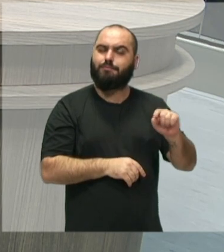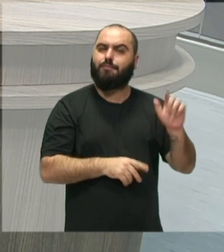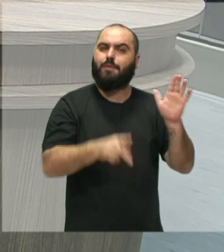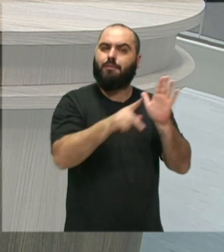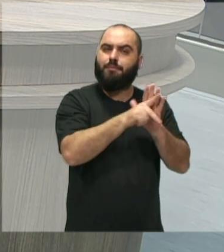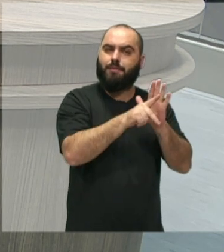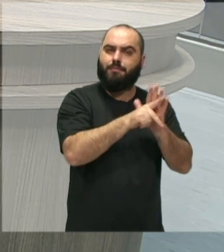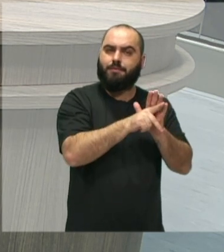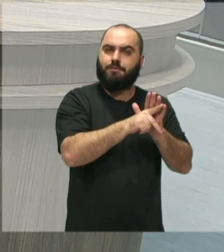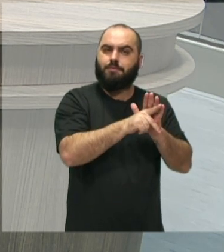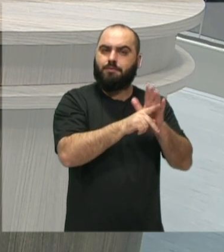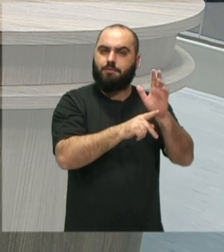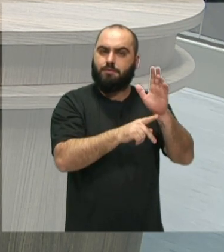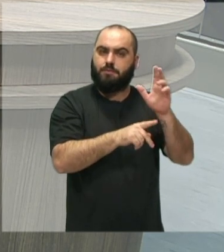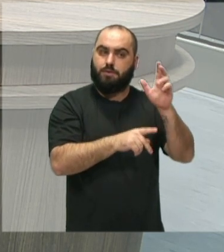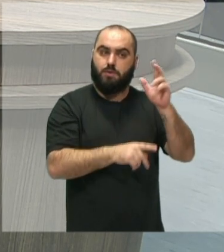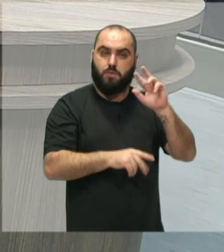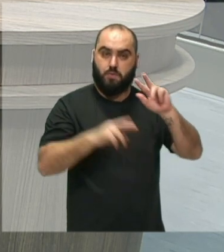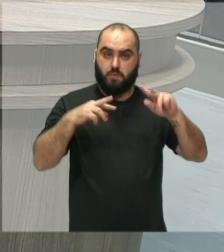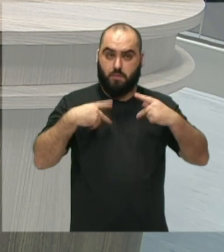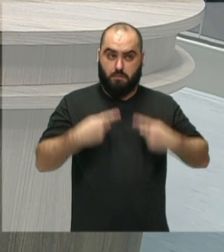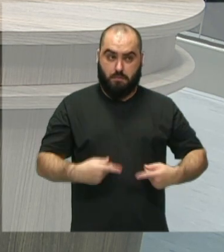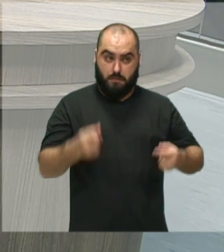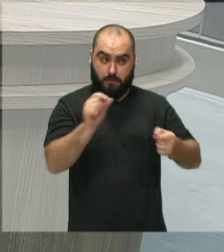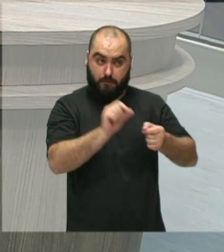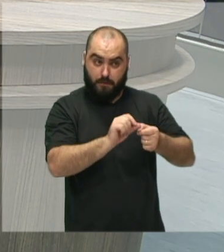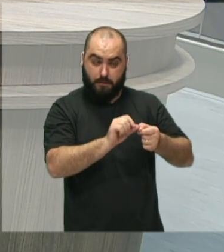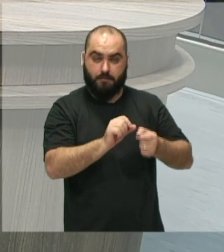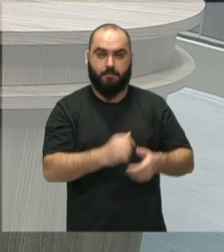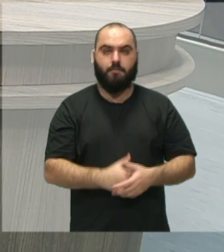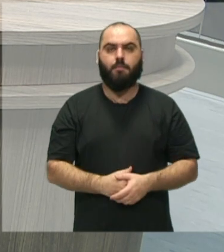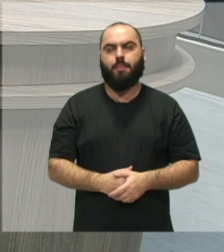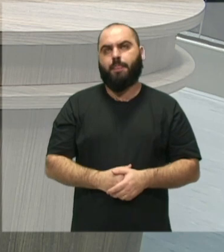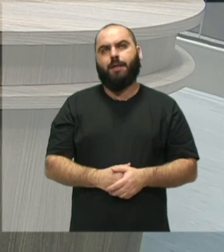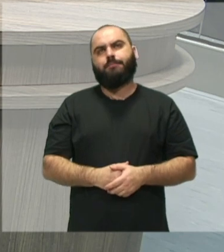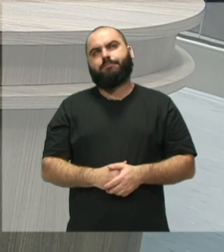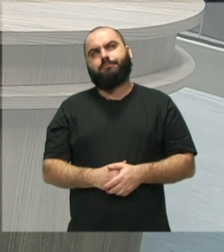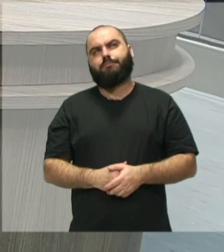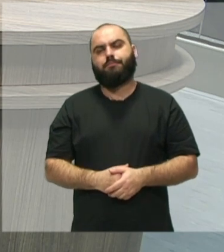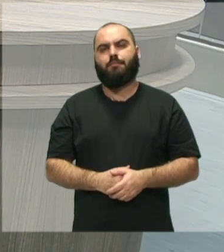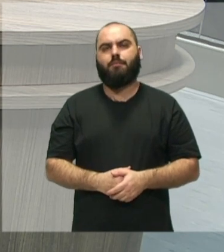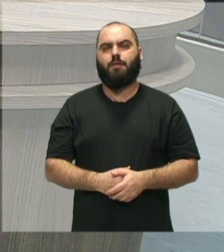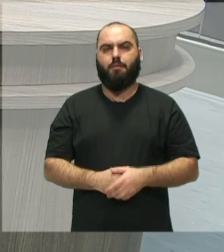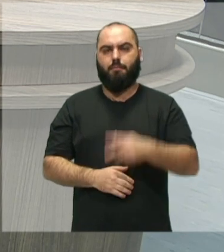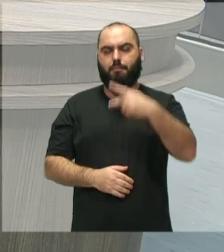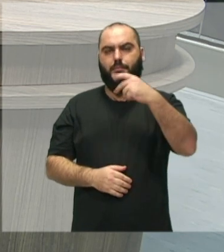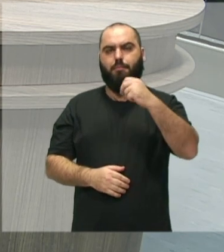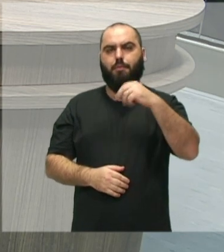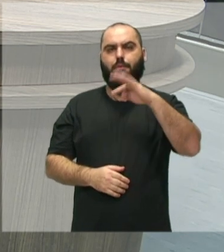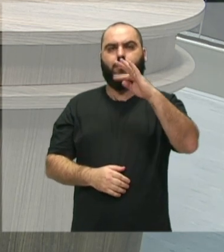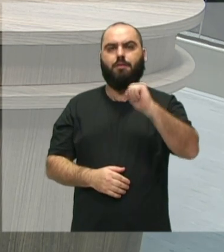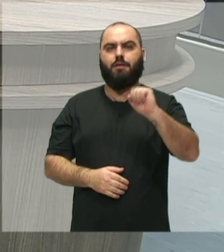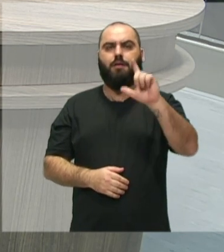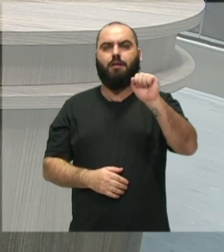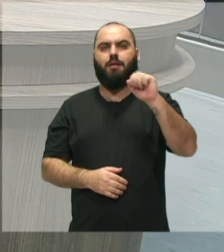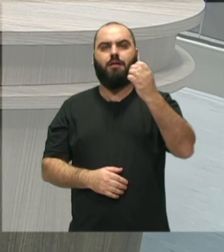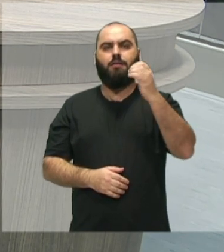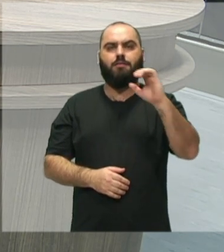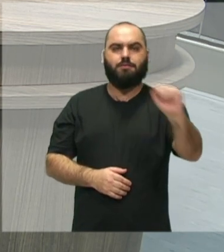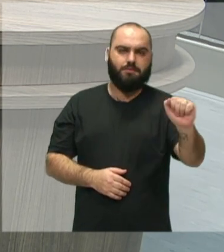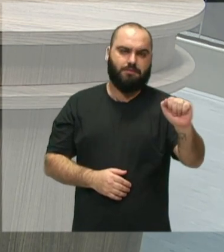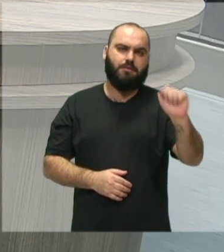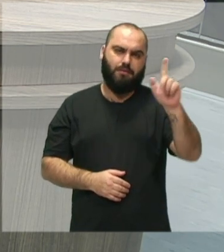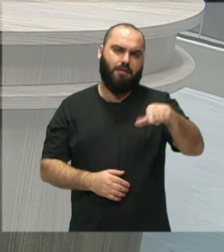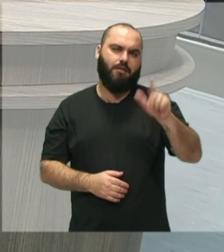feitos pela cultura humana, né? No caso, a ponta de lança, né, que é